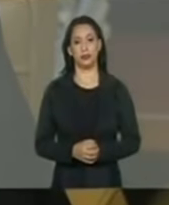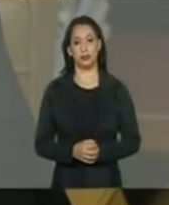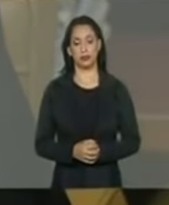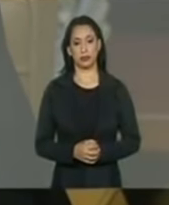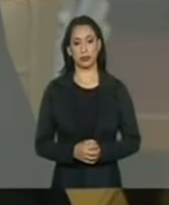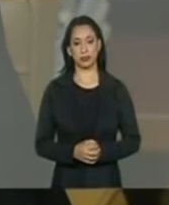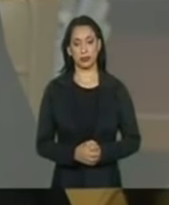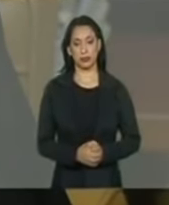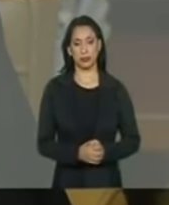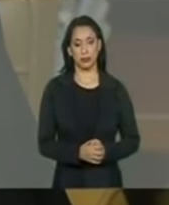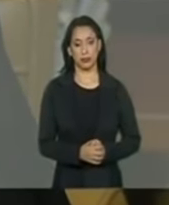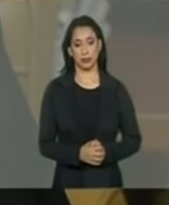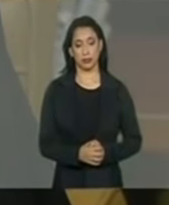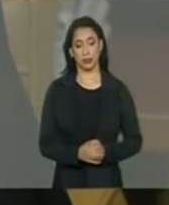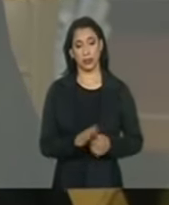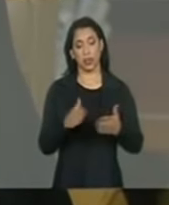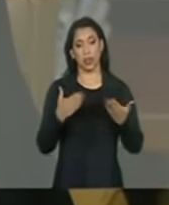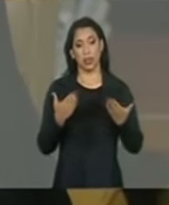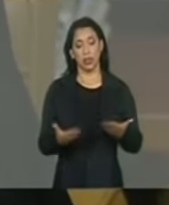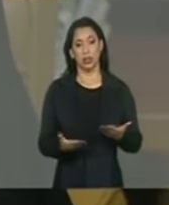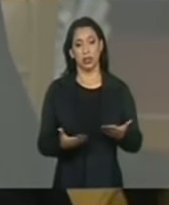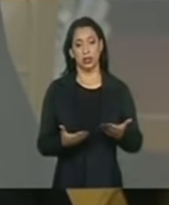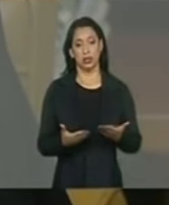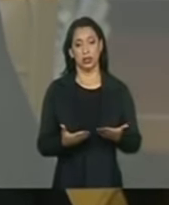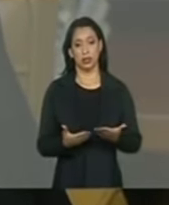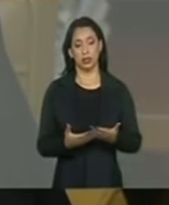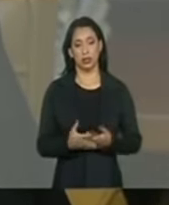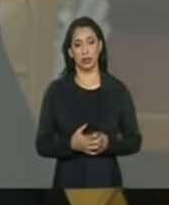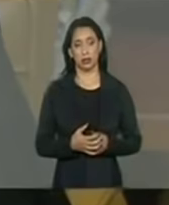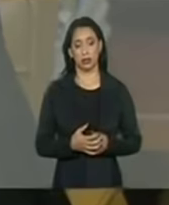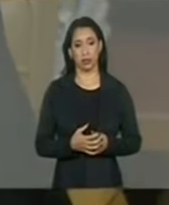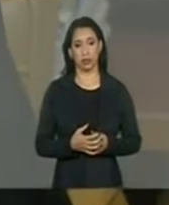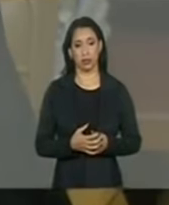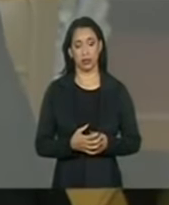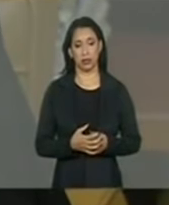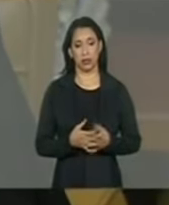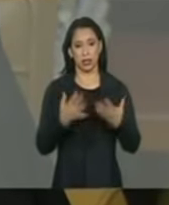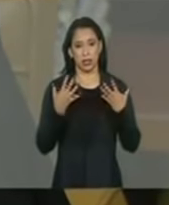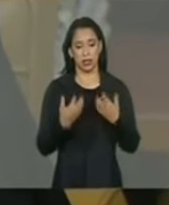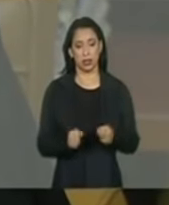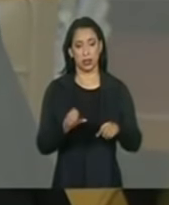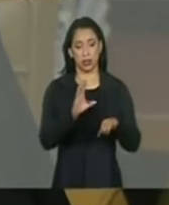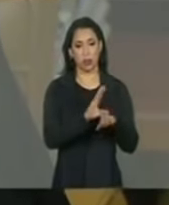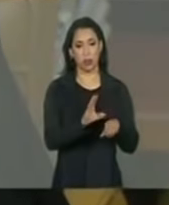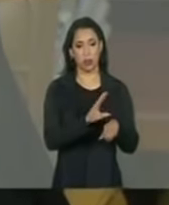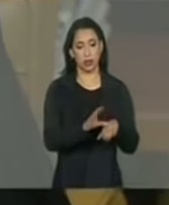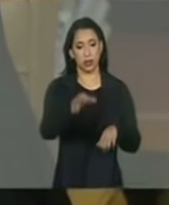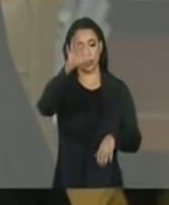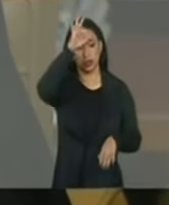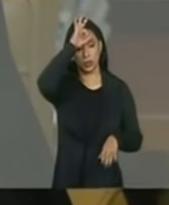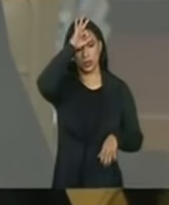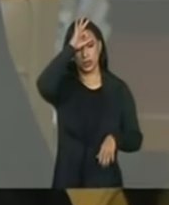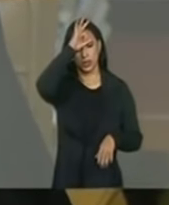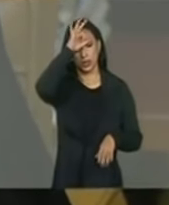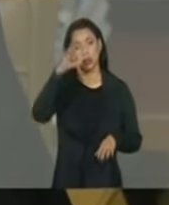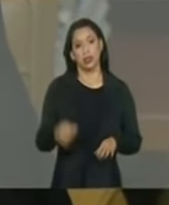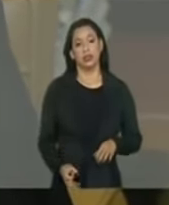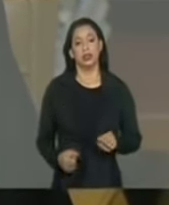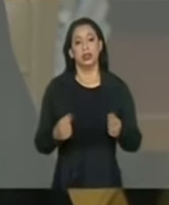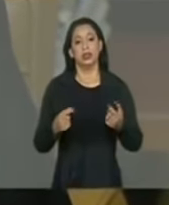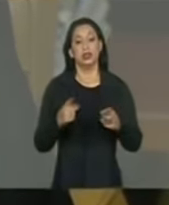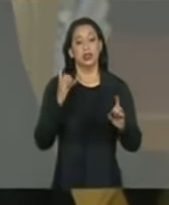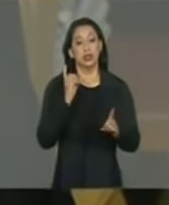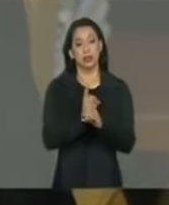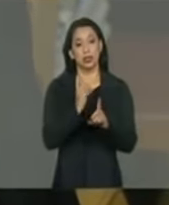a solução dessa questão que não guarda pertinência com a presunção constitucional de inocência a dulce encontrada na